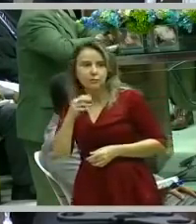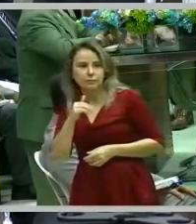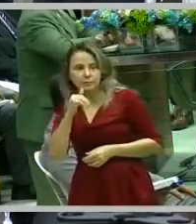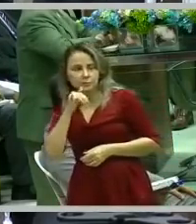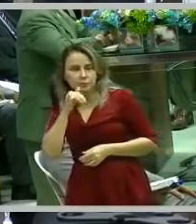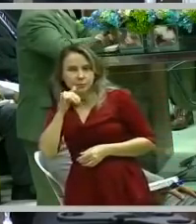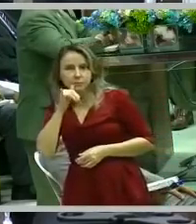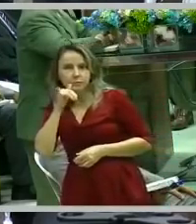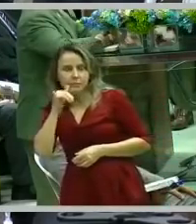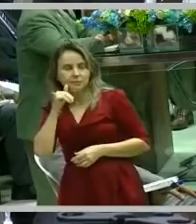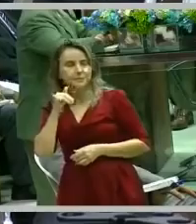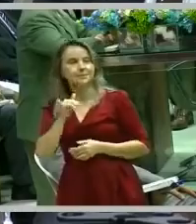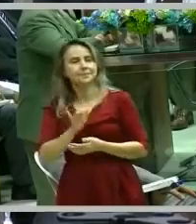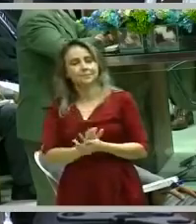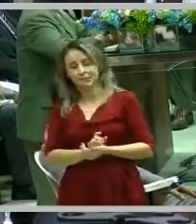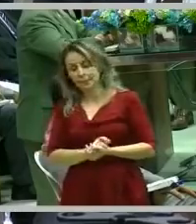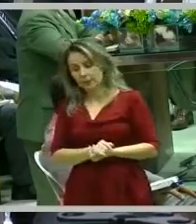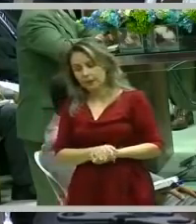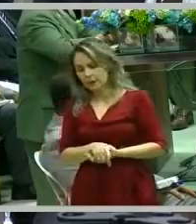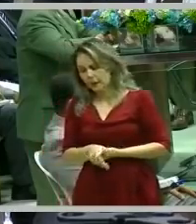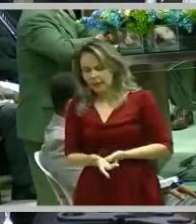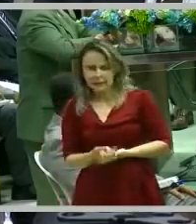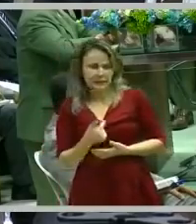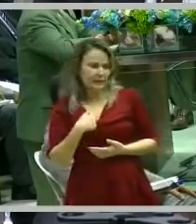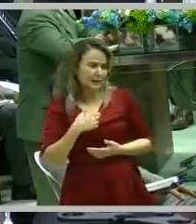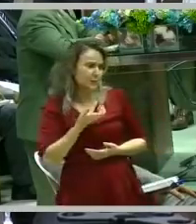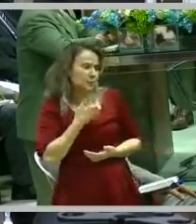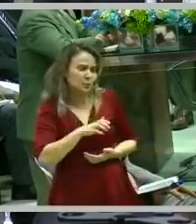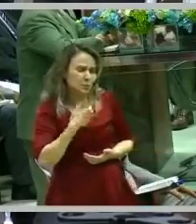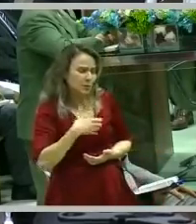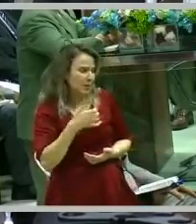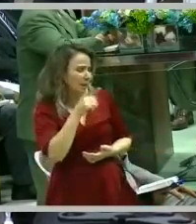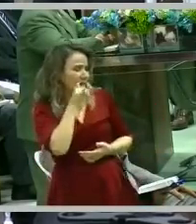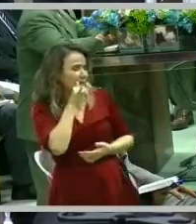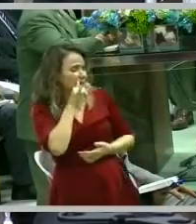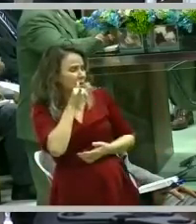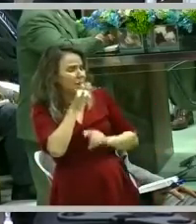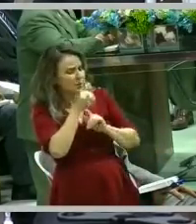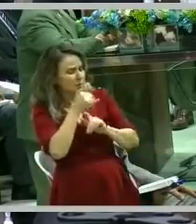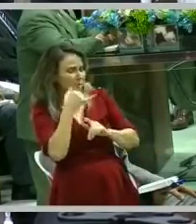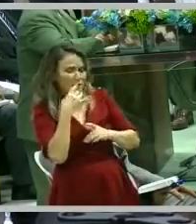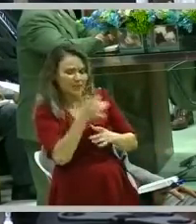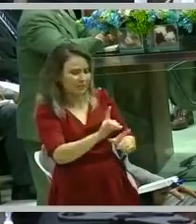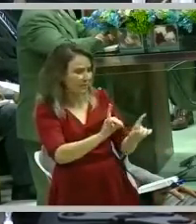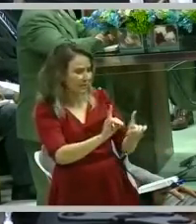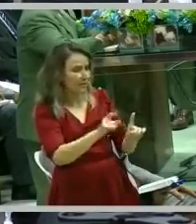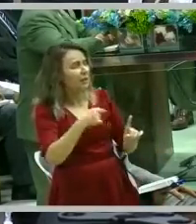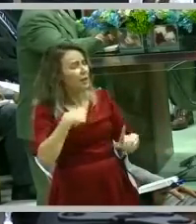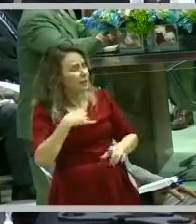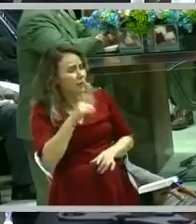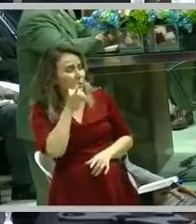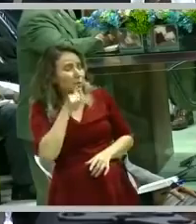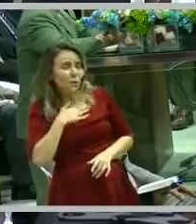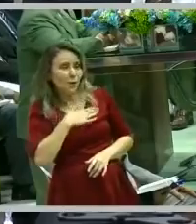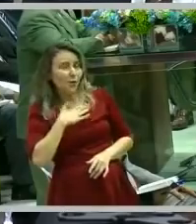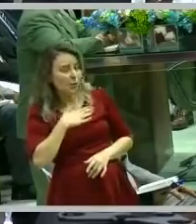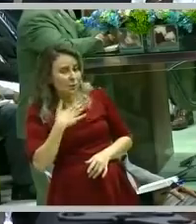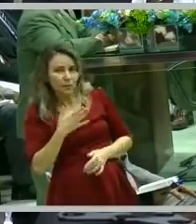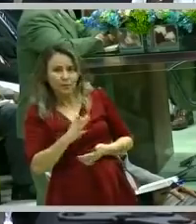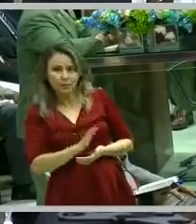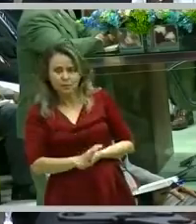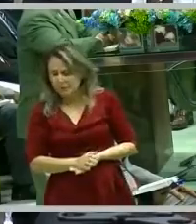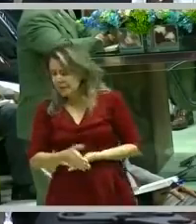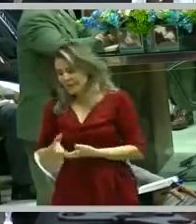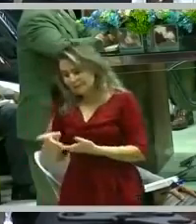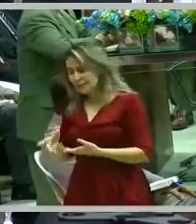no cachimbo, mas vamos deixar esse cachimbo para lá, não precisa o senhor fazer nada não, aceite Jesus, que Deus é quem vai tirar o